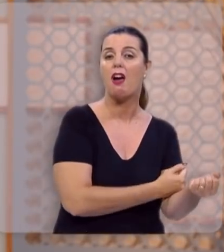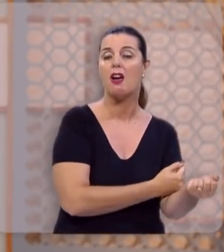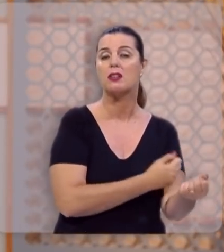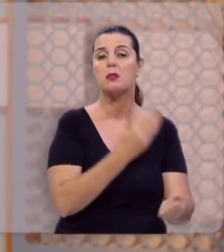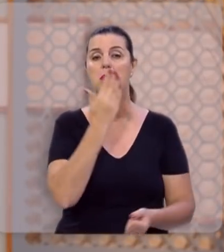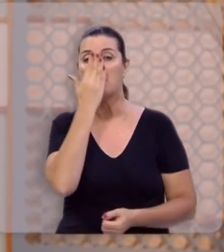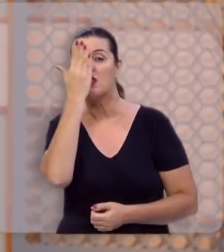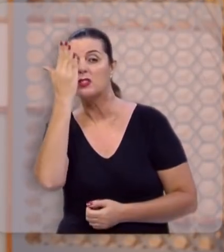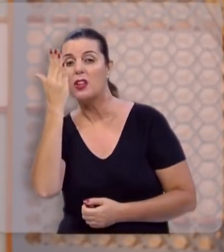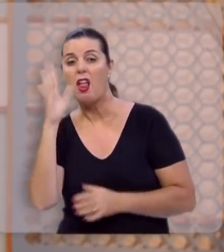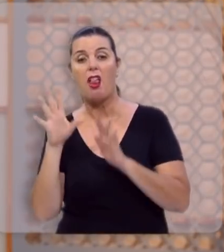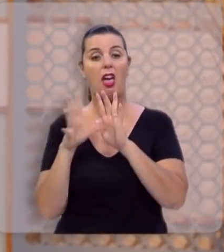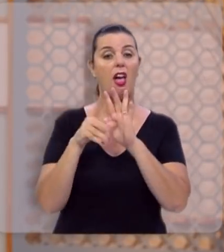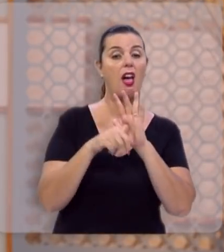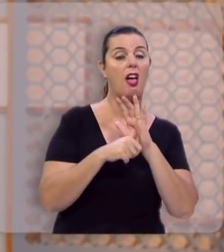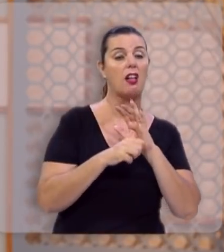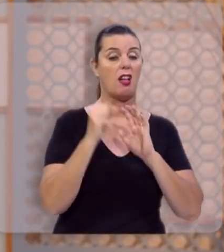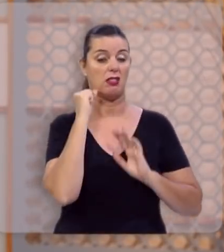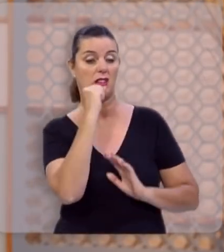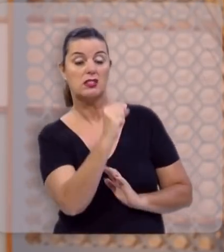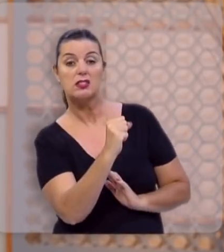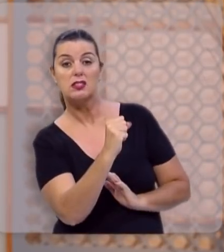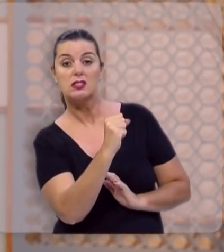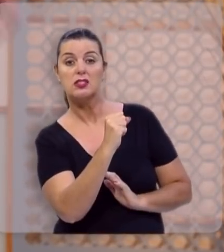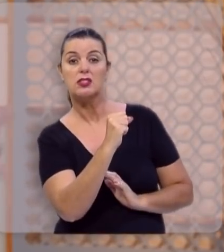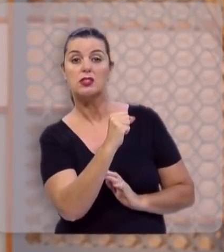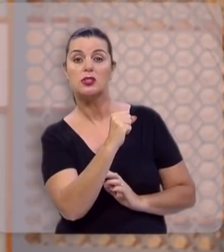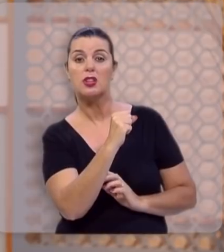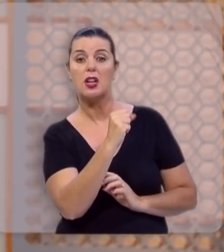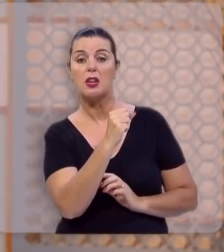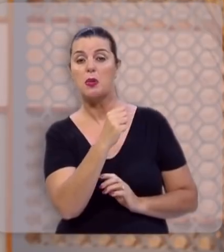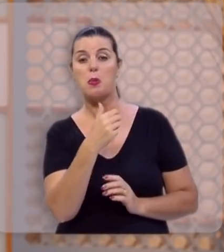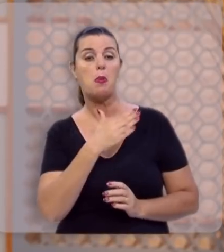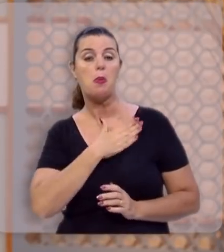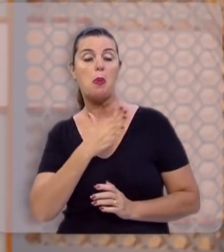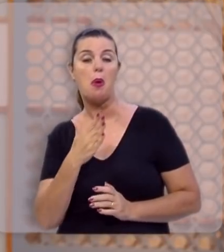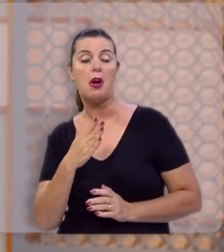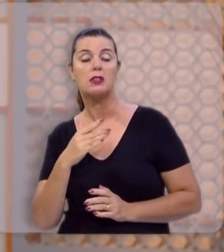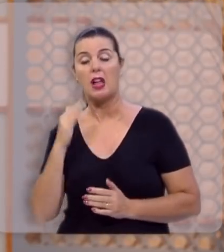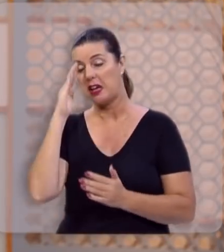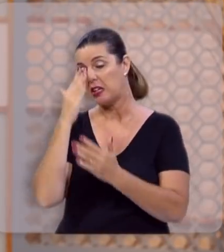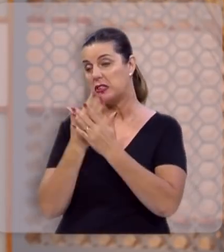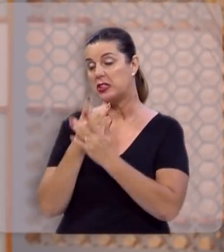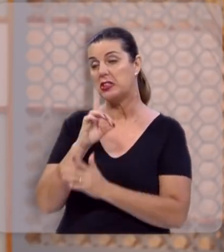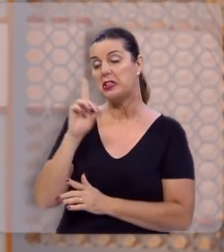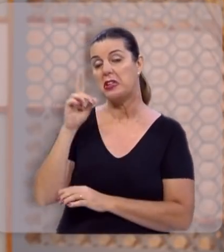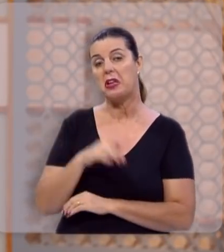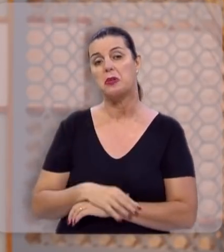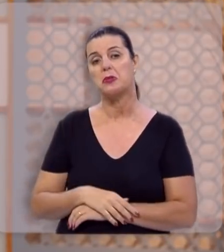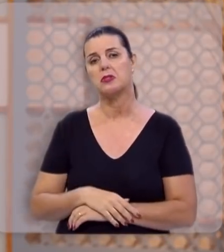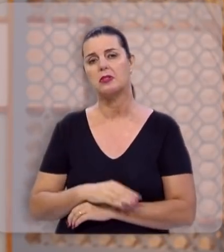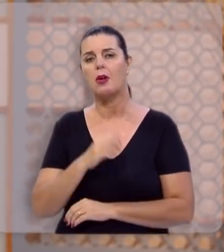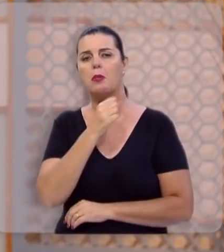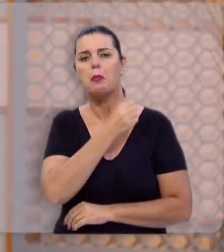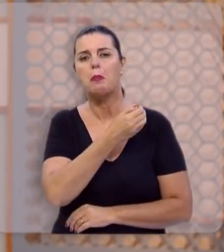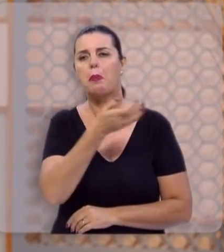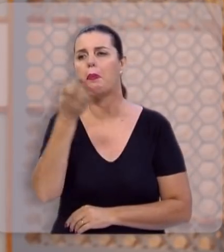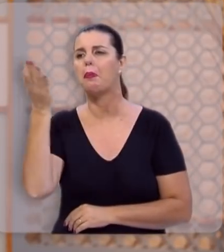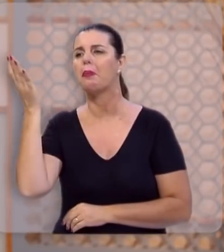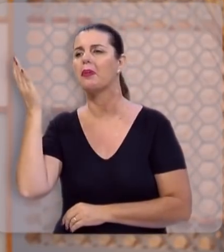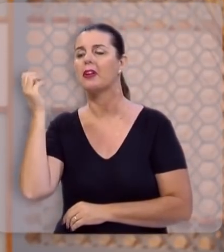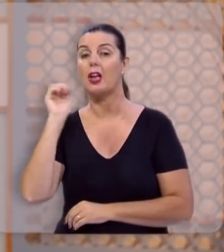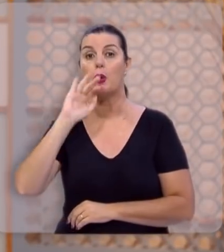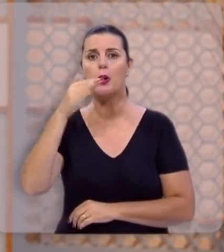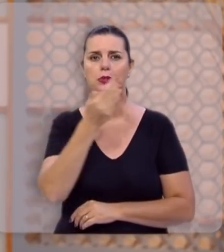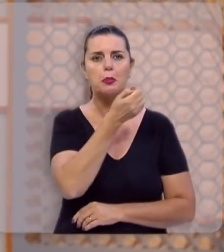o ladrão, o assassino, o agnóstico, o ateu, sopra. E quando o vento